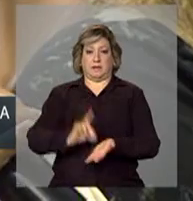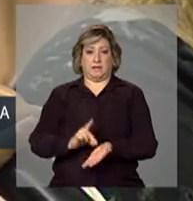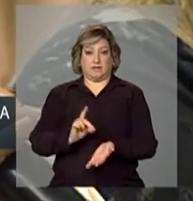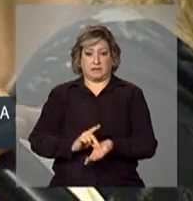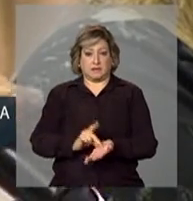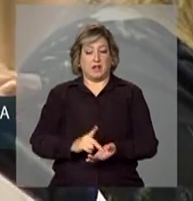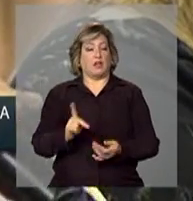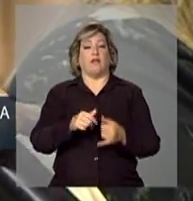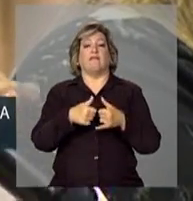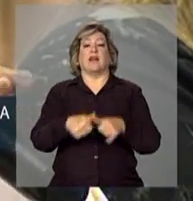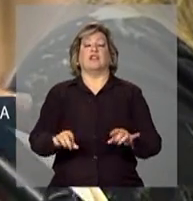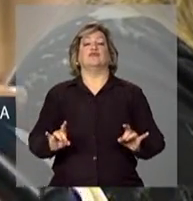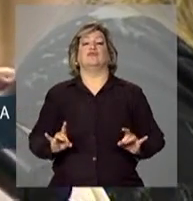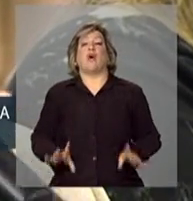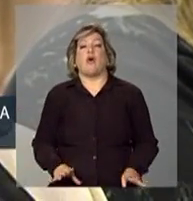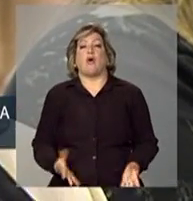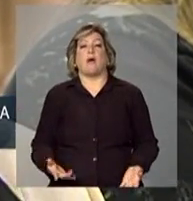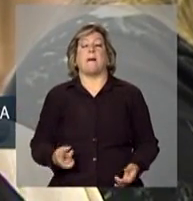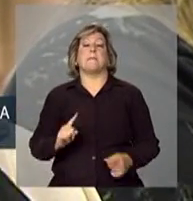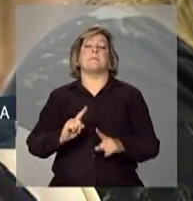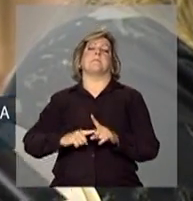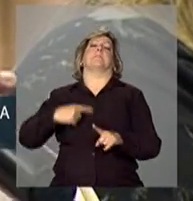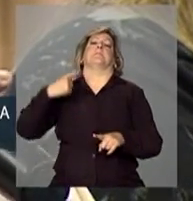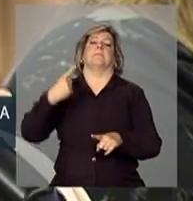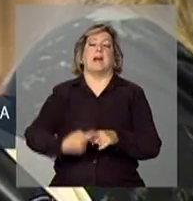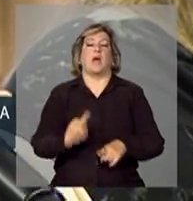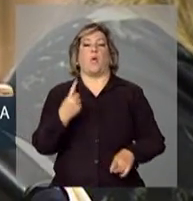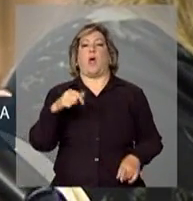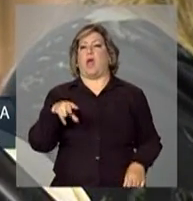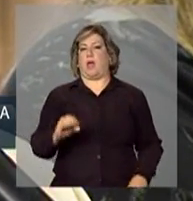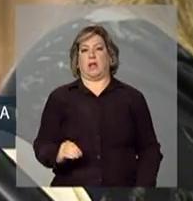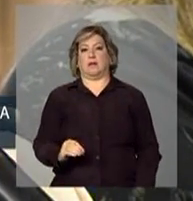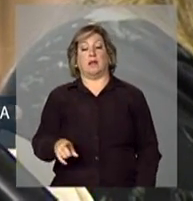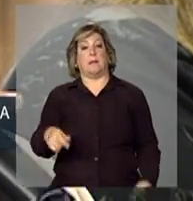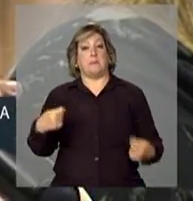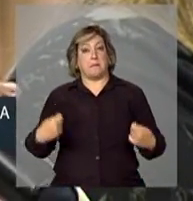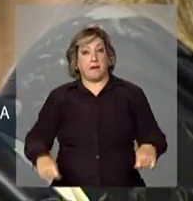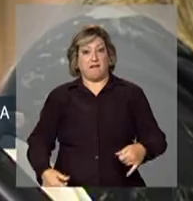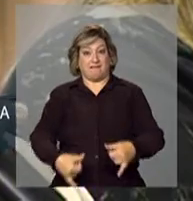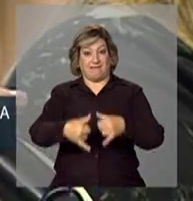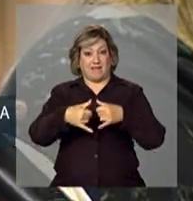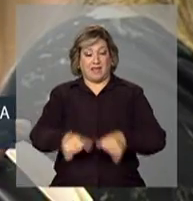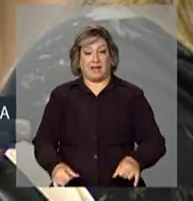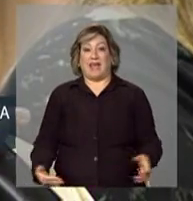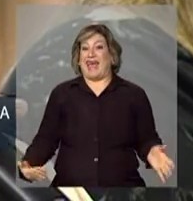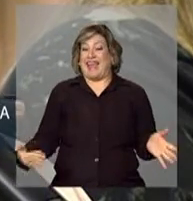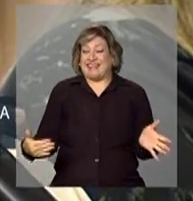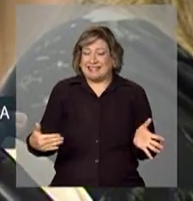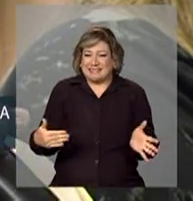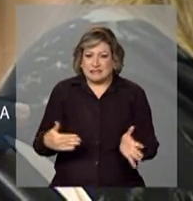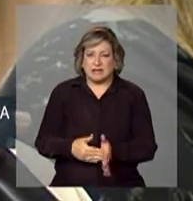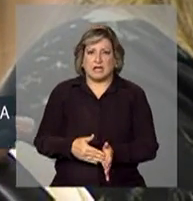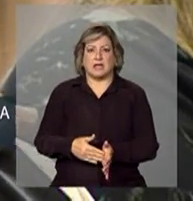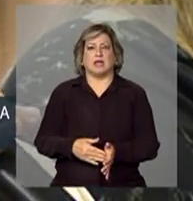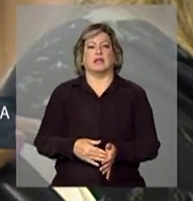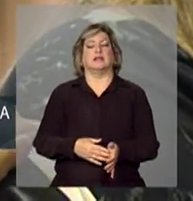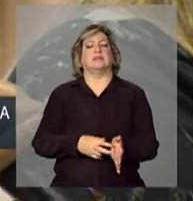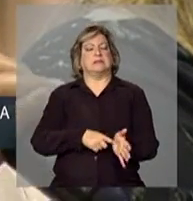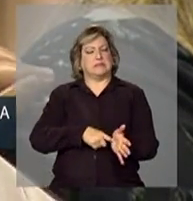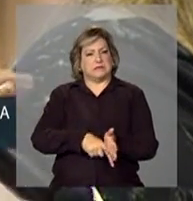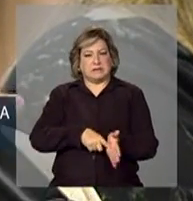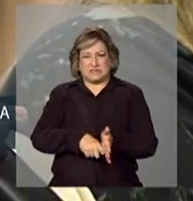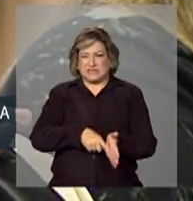verdade não ficar só mais um ano. Ela vai ter que ficar até enquanto não se